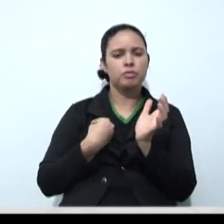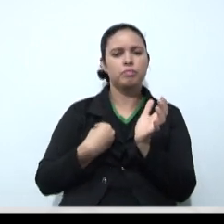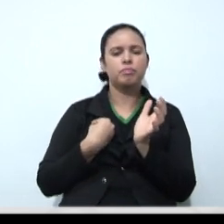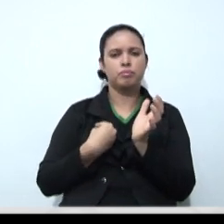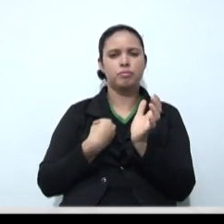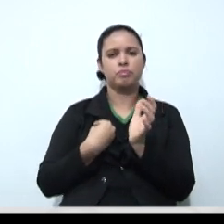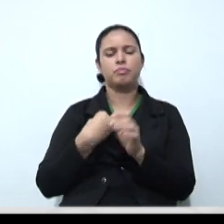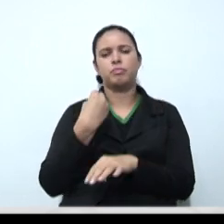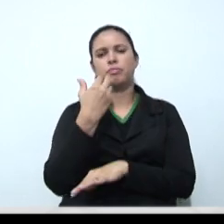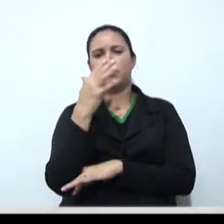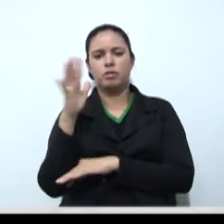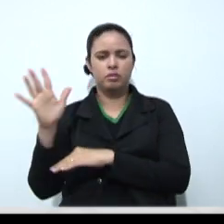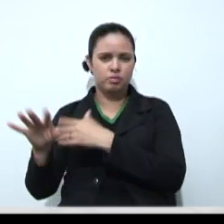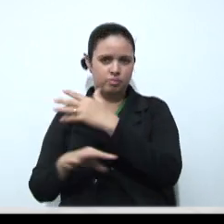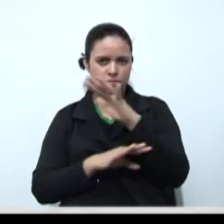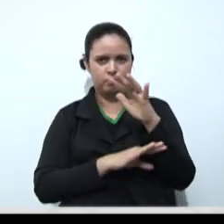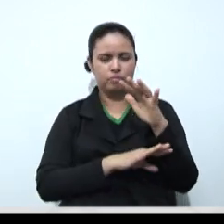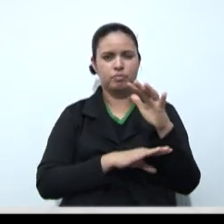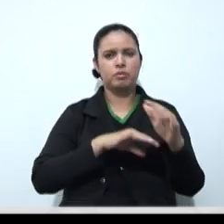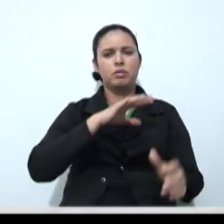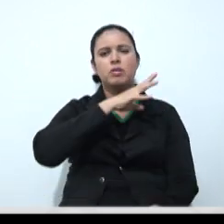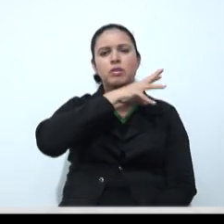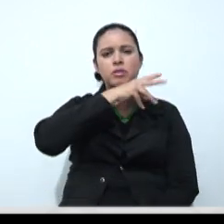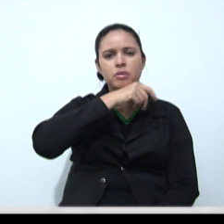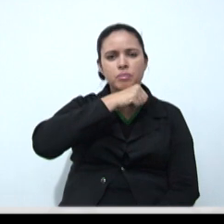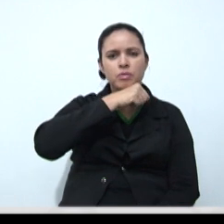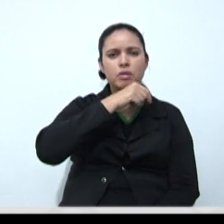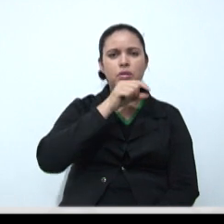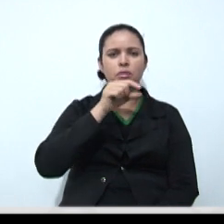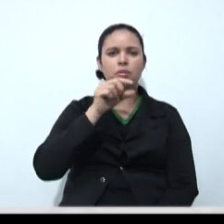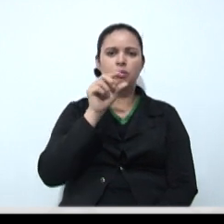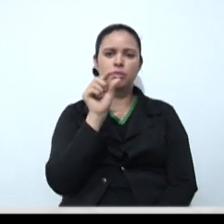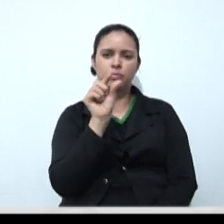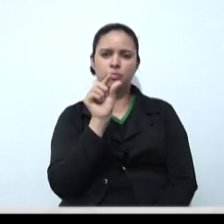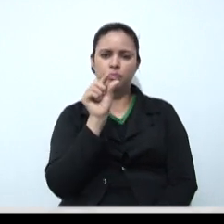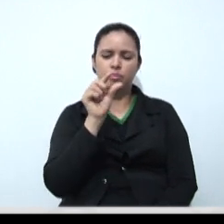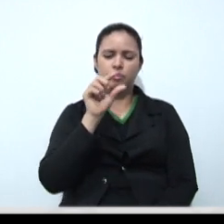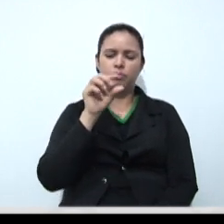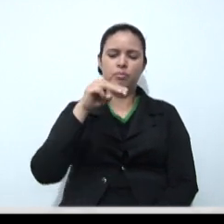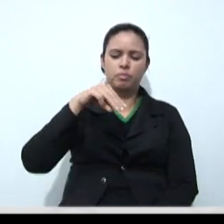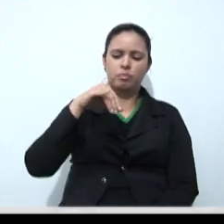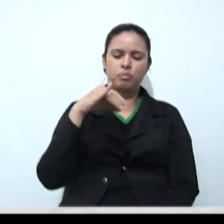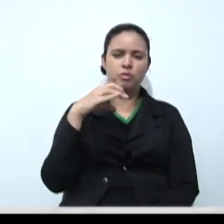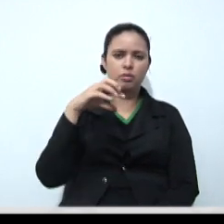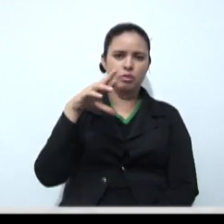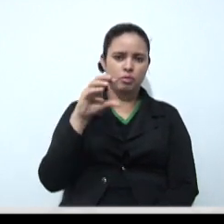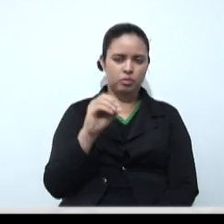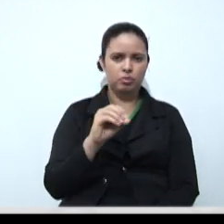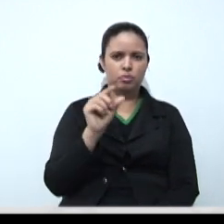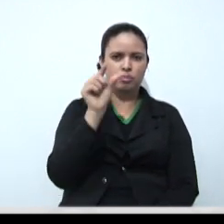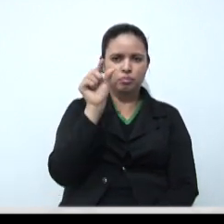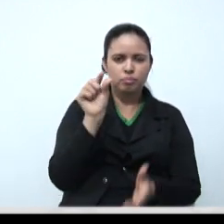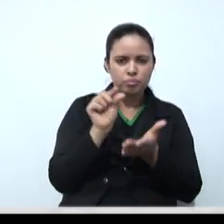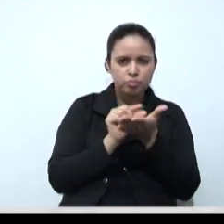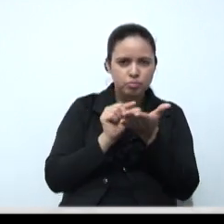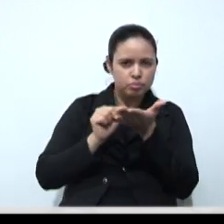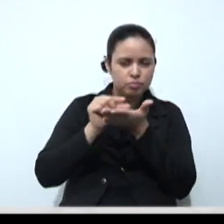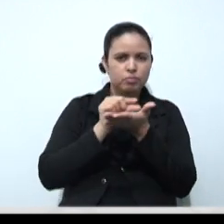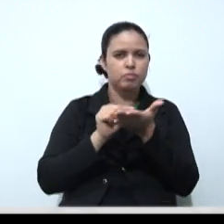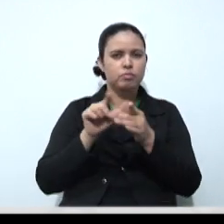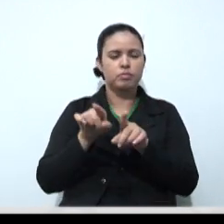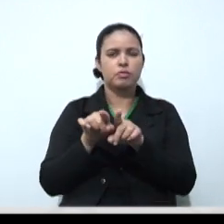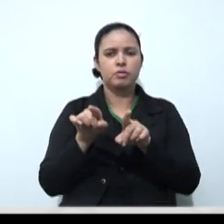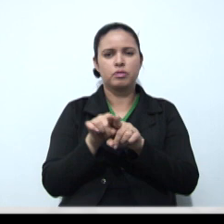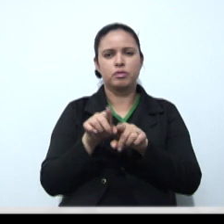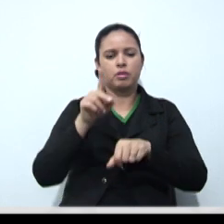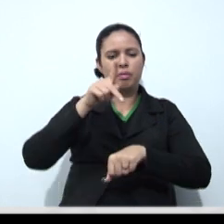toda a vegetação, os animais, os micro-organismos, o solo, as rochas, as atmosferas e os fenômenos